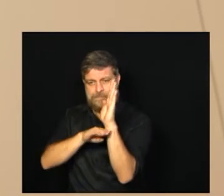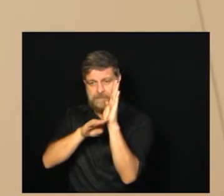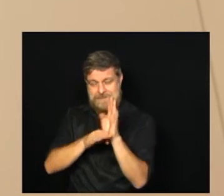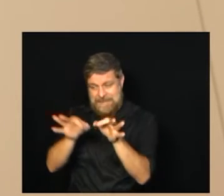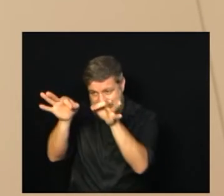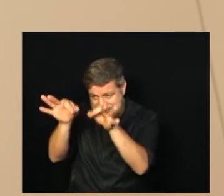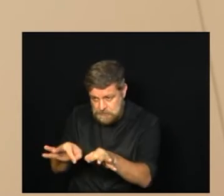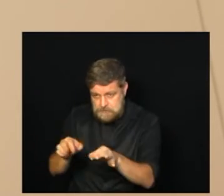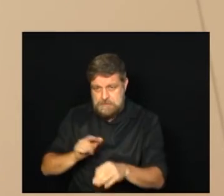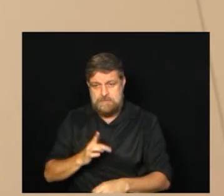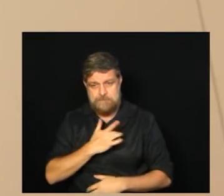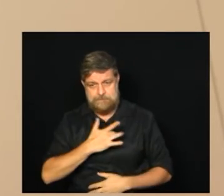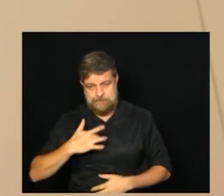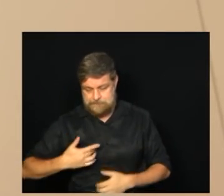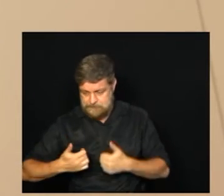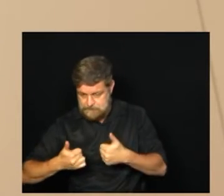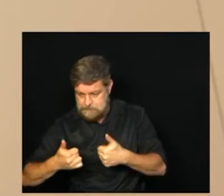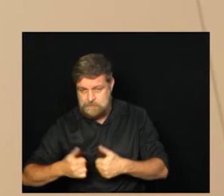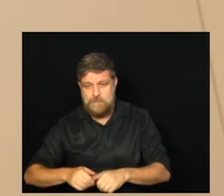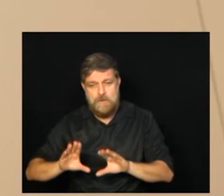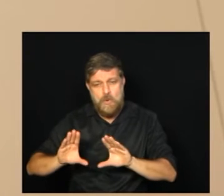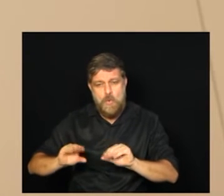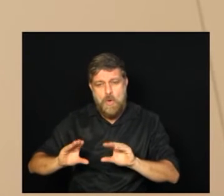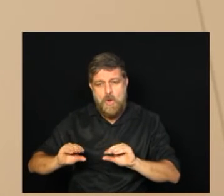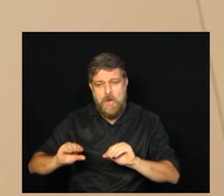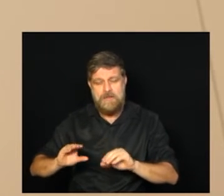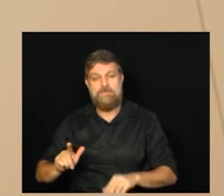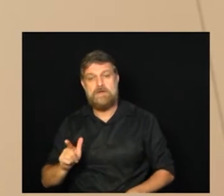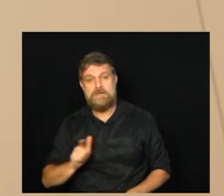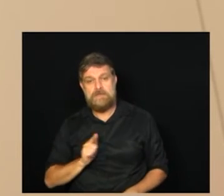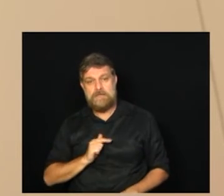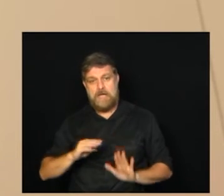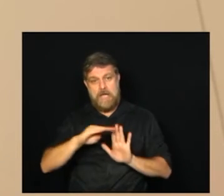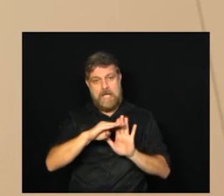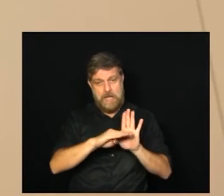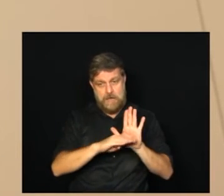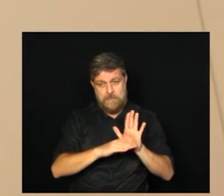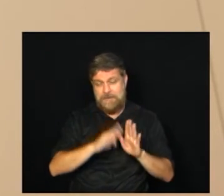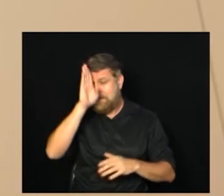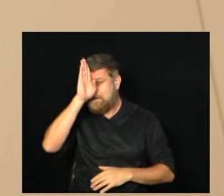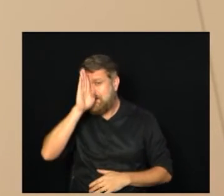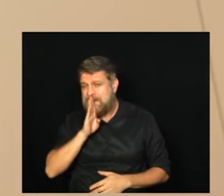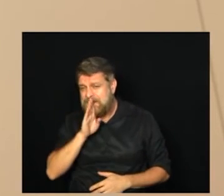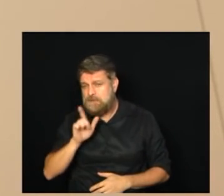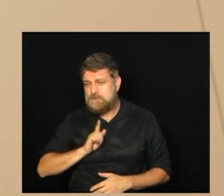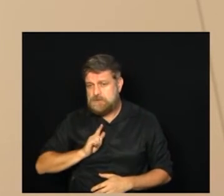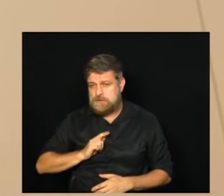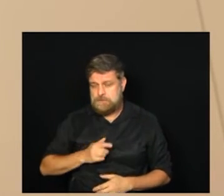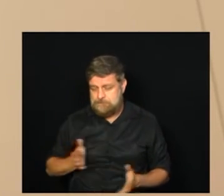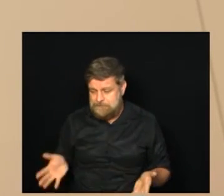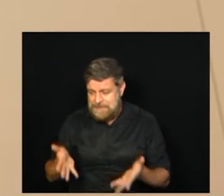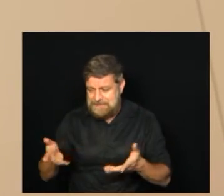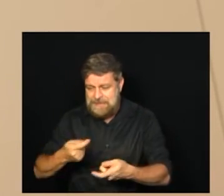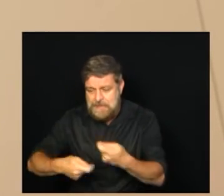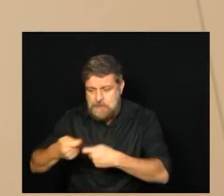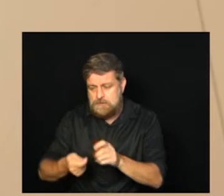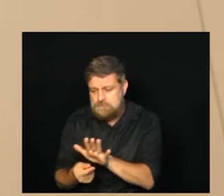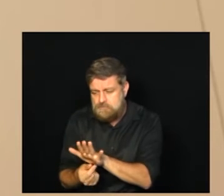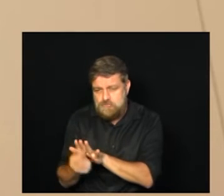bastante extenso, e até uma próxima oportunidade. Obrigado a você pelo convite, Gabriel, obrigado TV Câmara